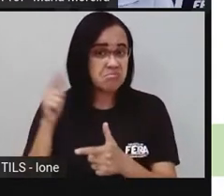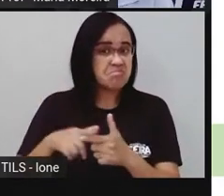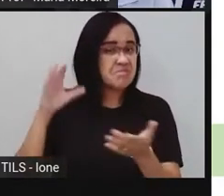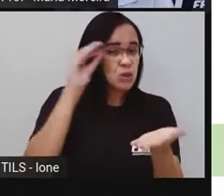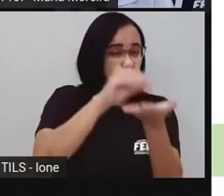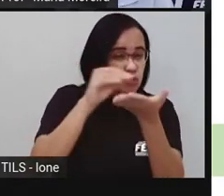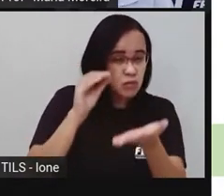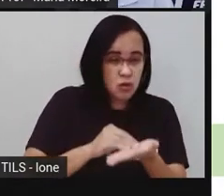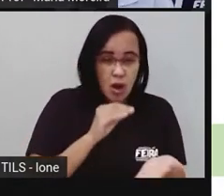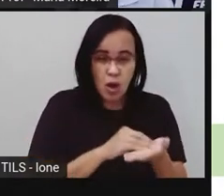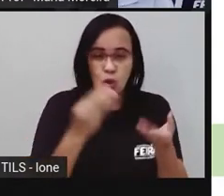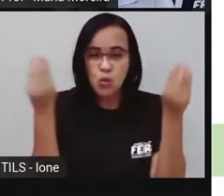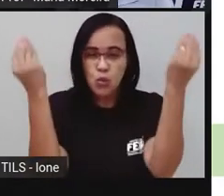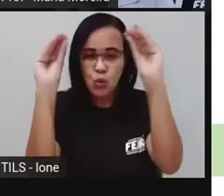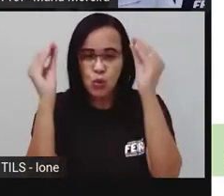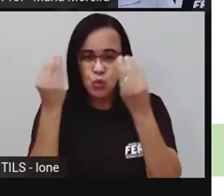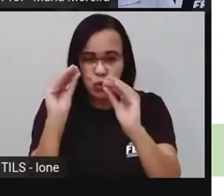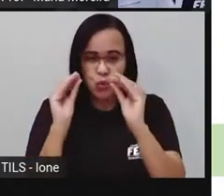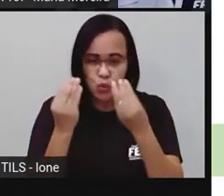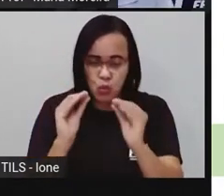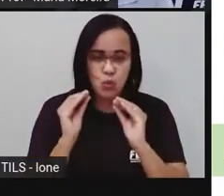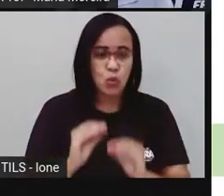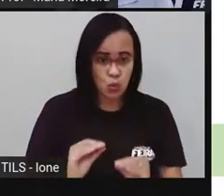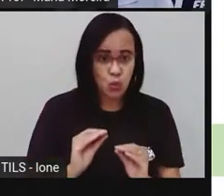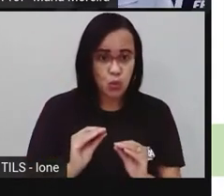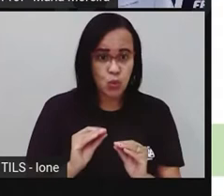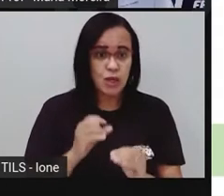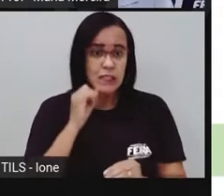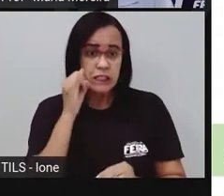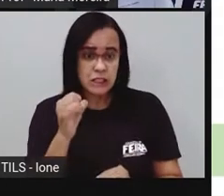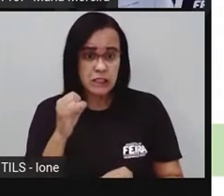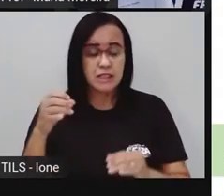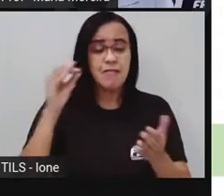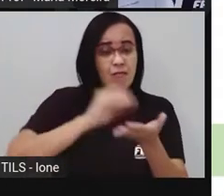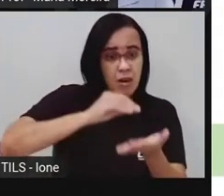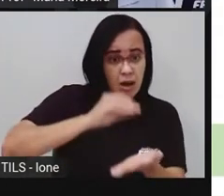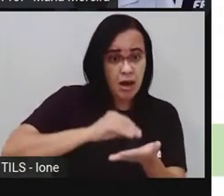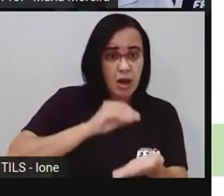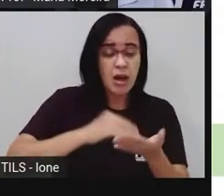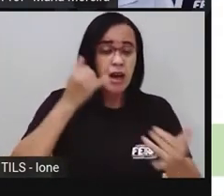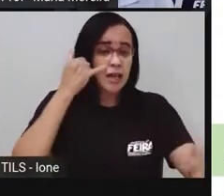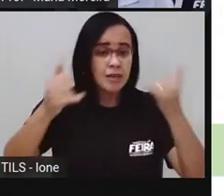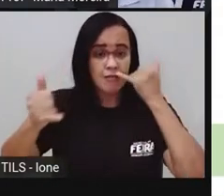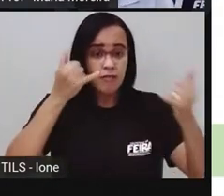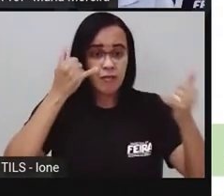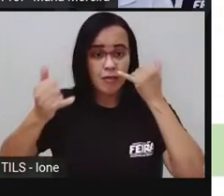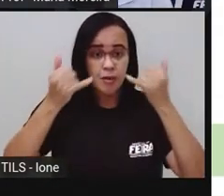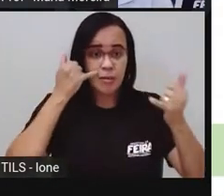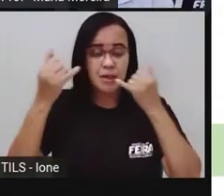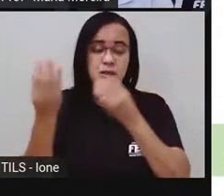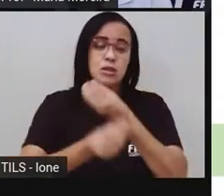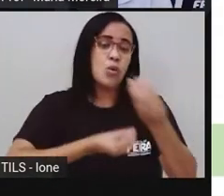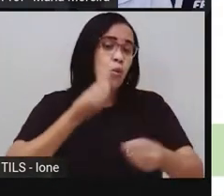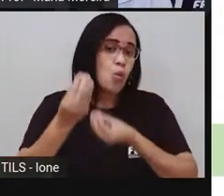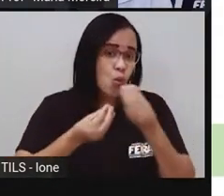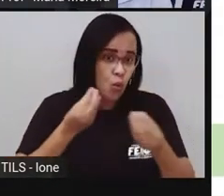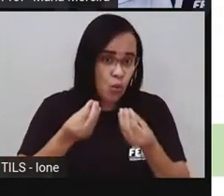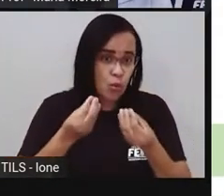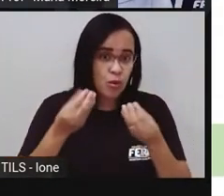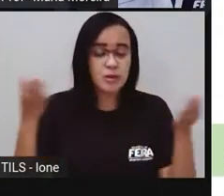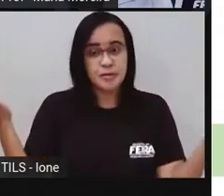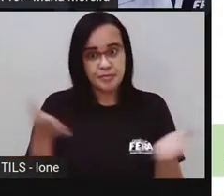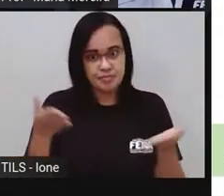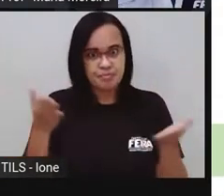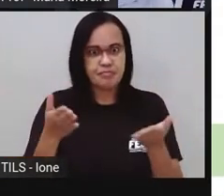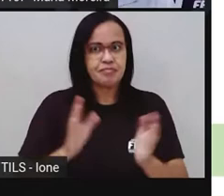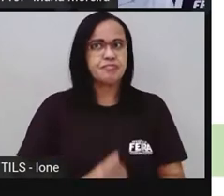morri resolver uma situação-problema se tá me faltando uma informação e aí a gente vai tentar descobrir